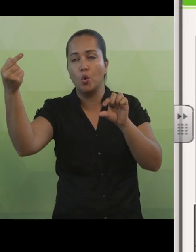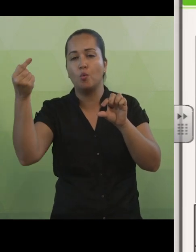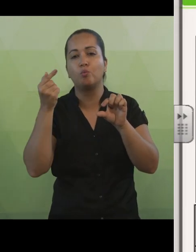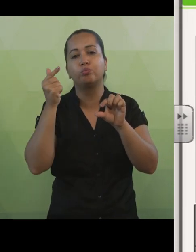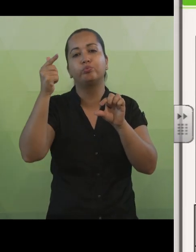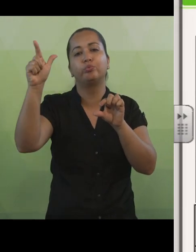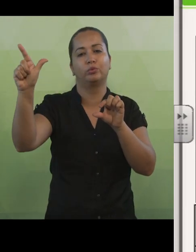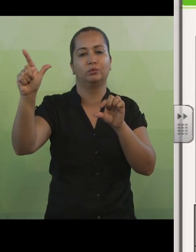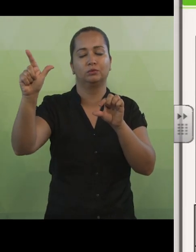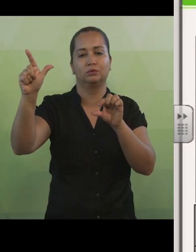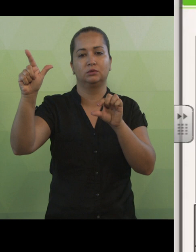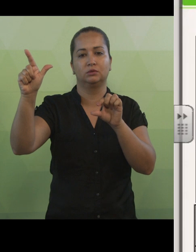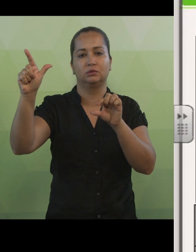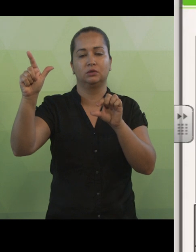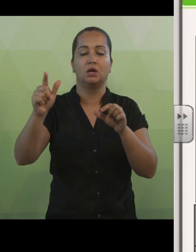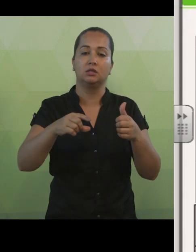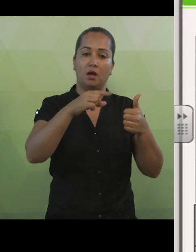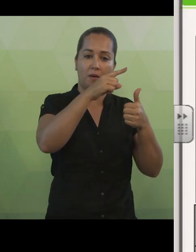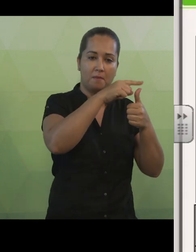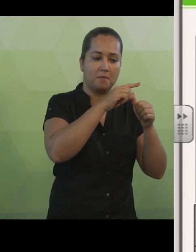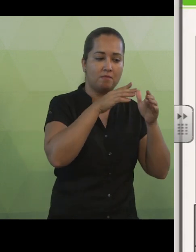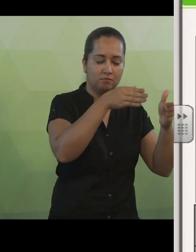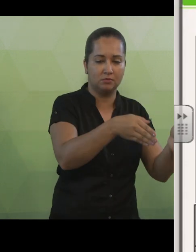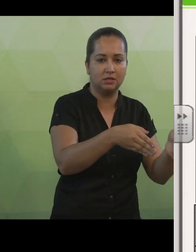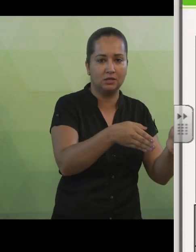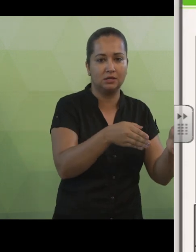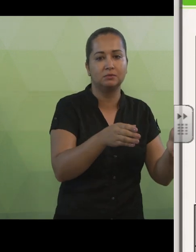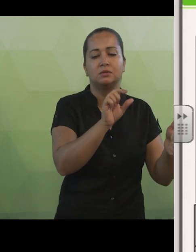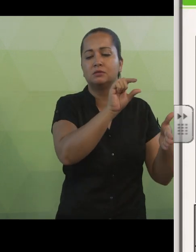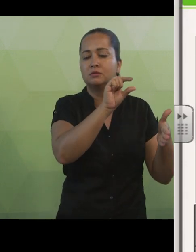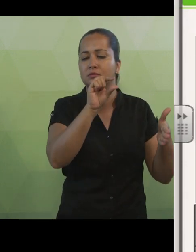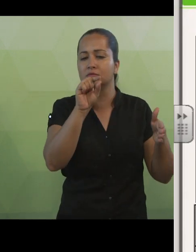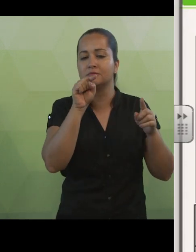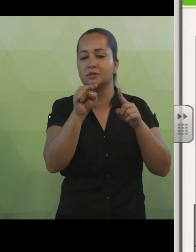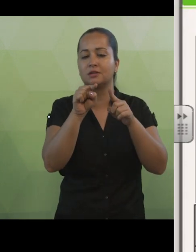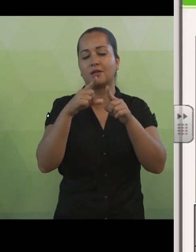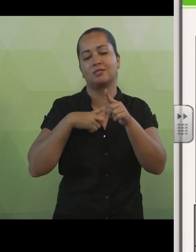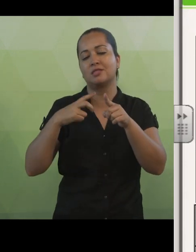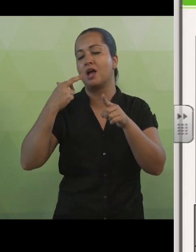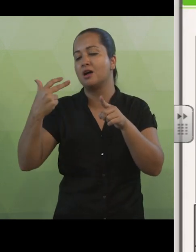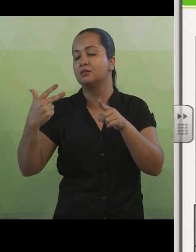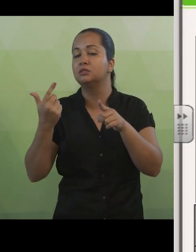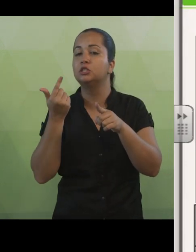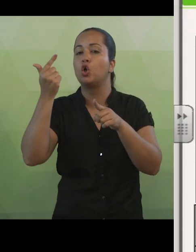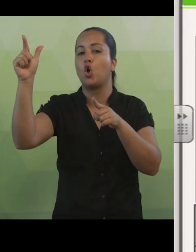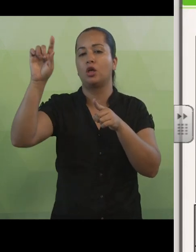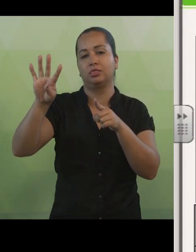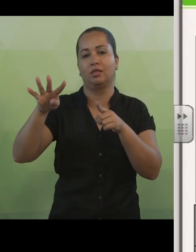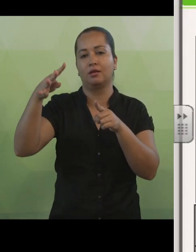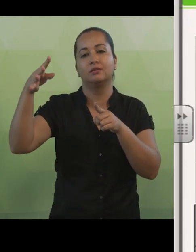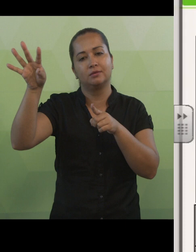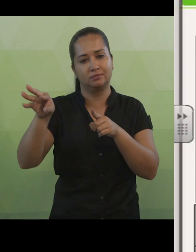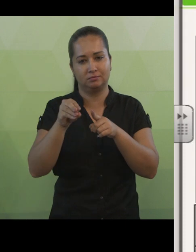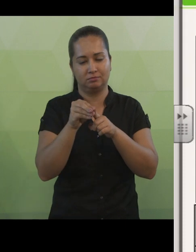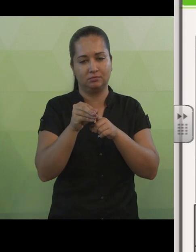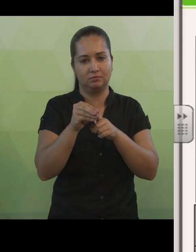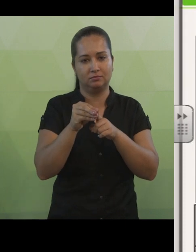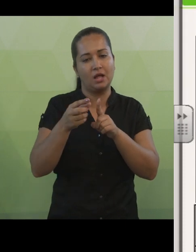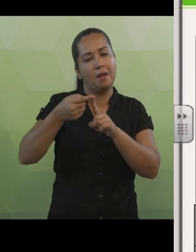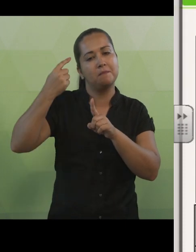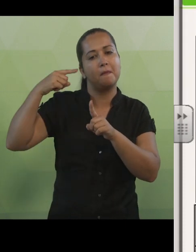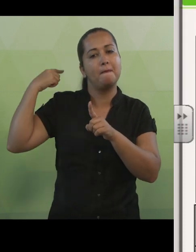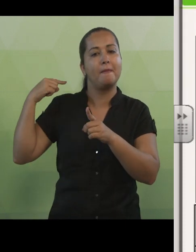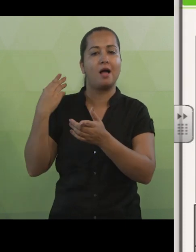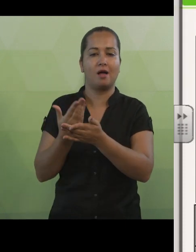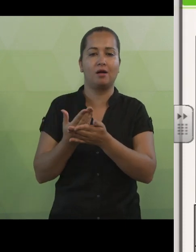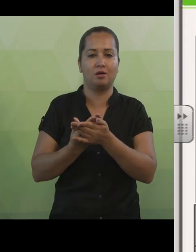definido como chave primária ou unique em uma outra tabela. Ela garante a integridade referencial. Lembramos disso aí nas últimas aulas.